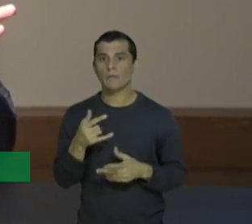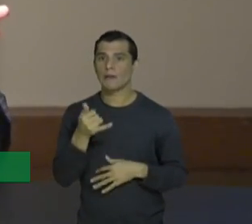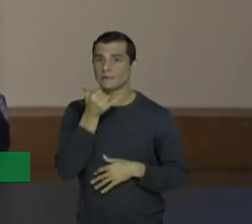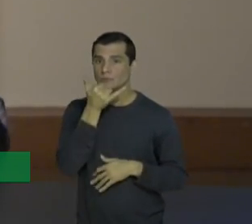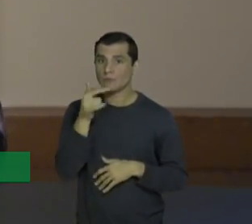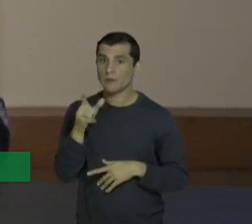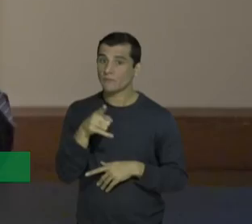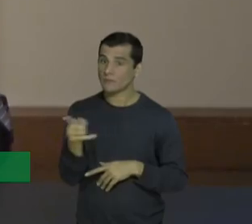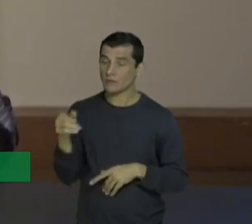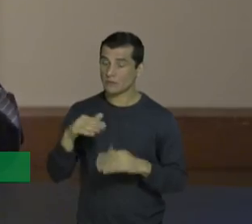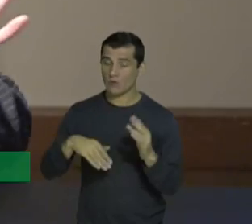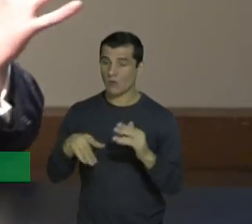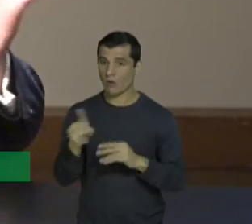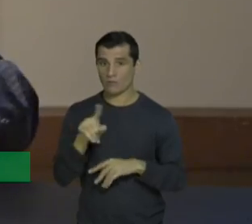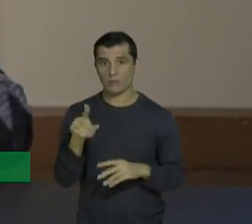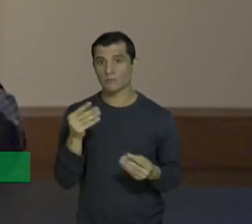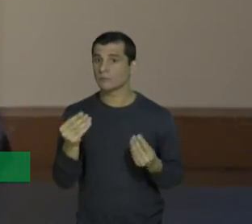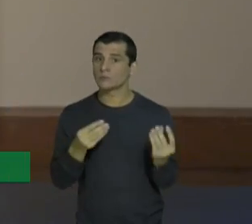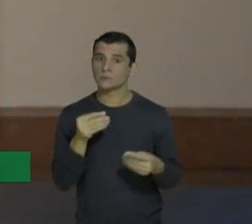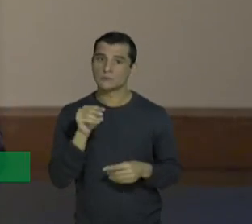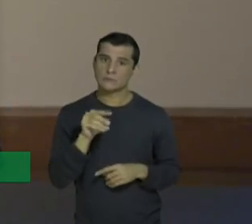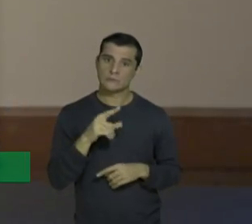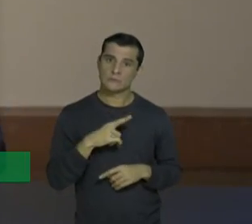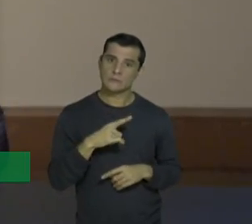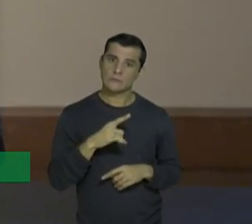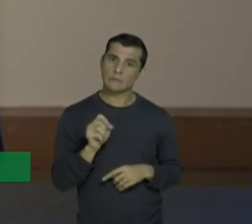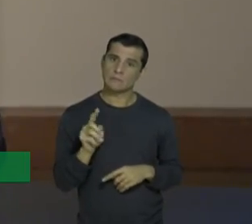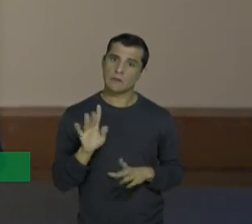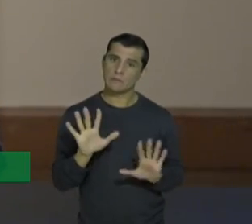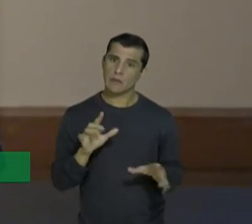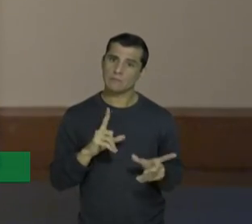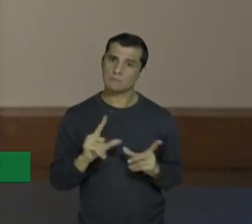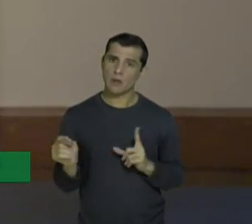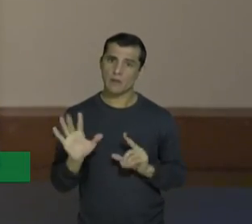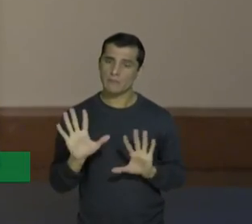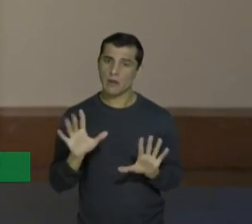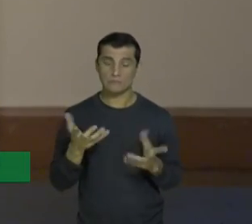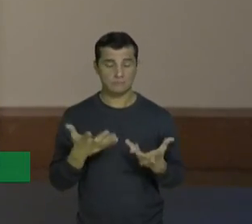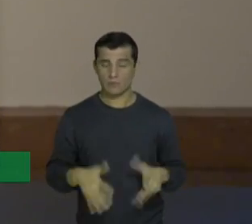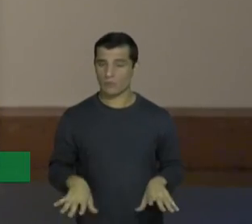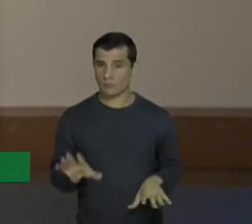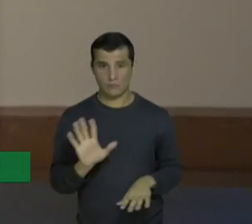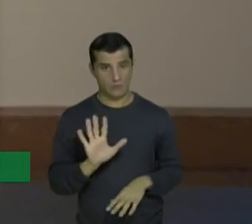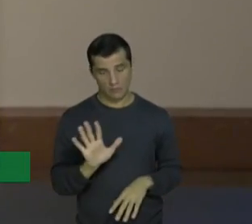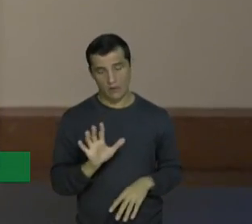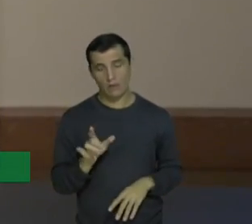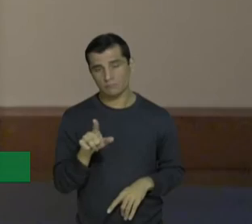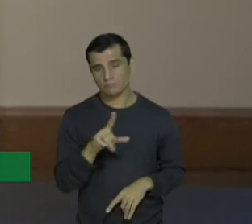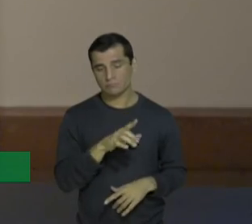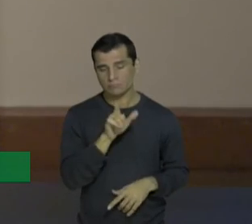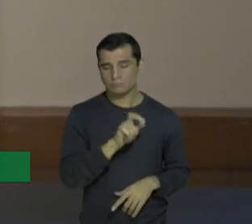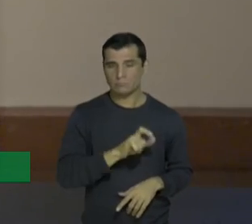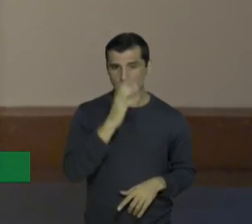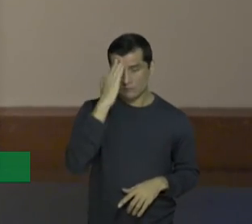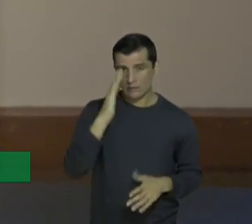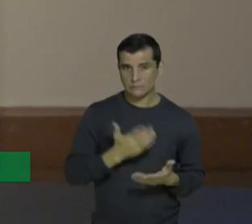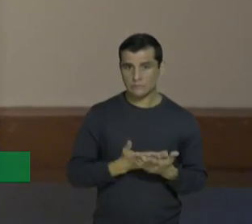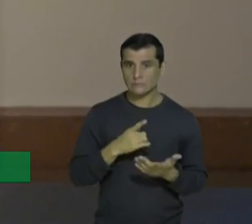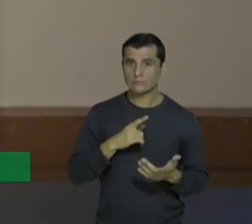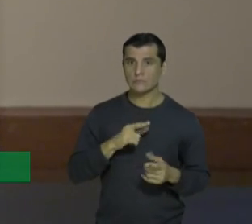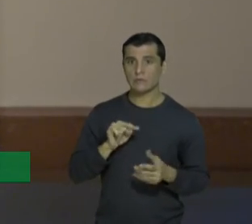se vocês não concordam com isso então não dá ok vamos embora quando na verdade não queriam eu acredito que eh existem